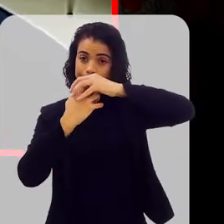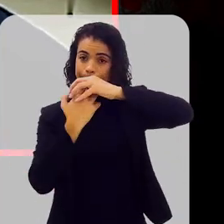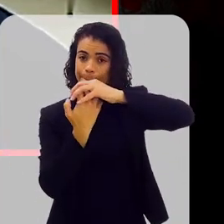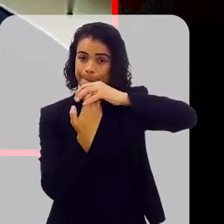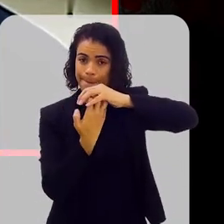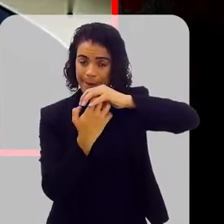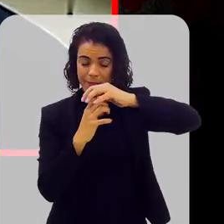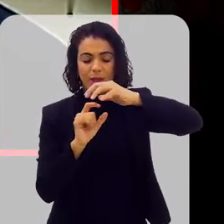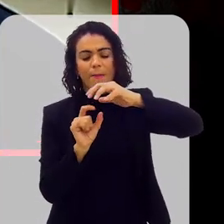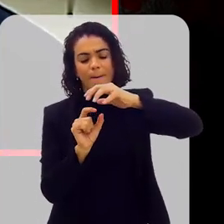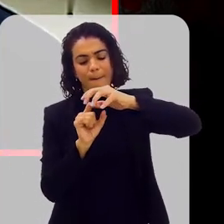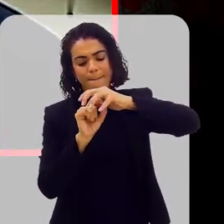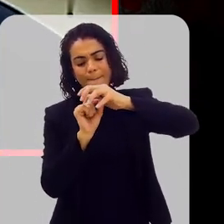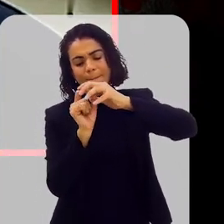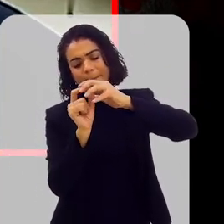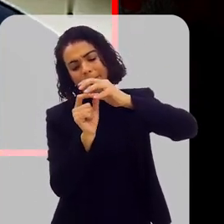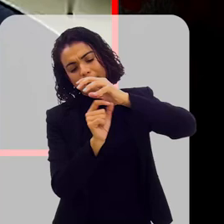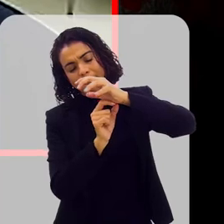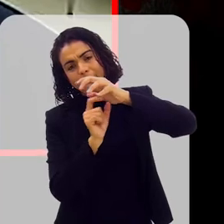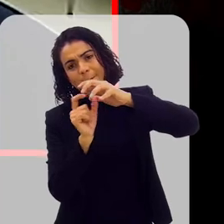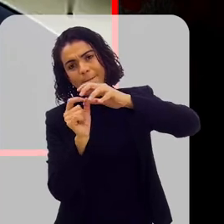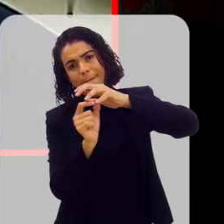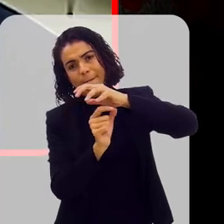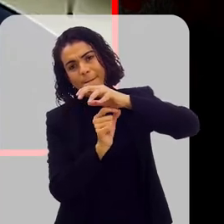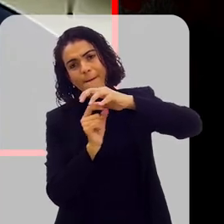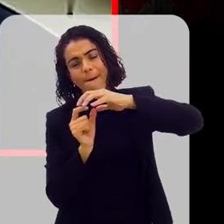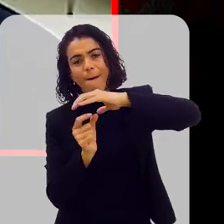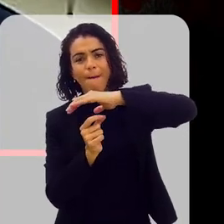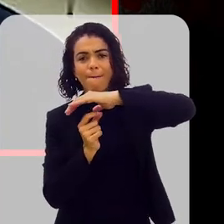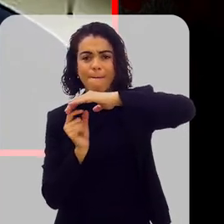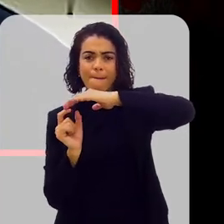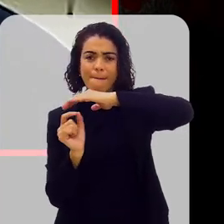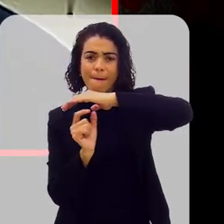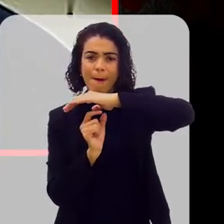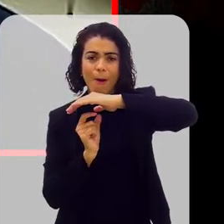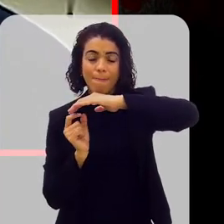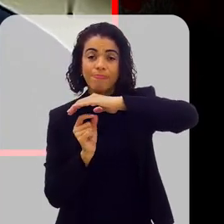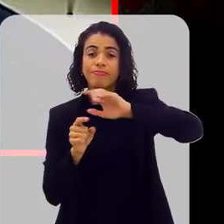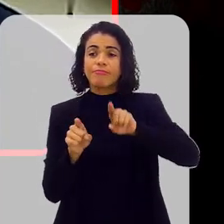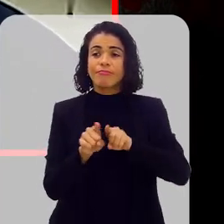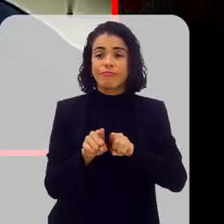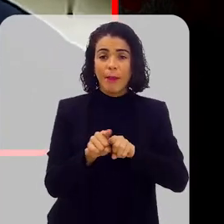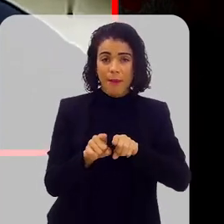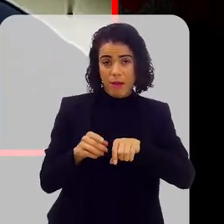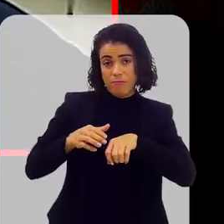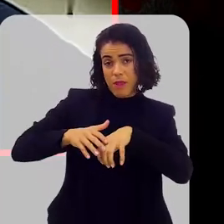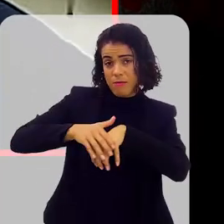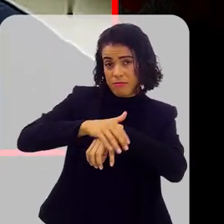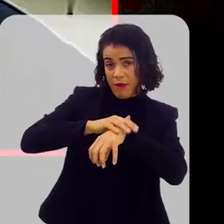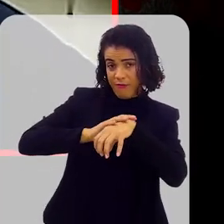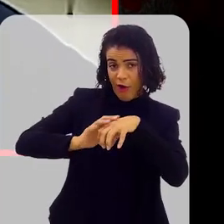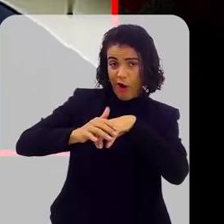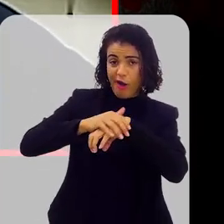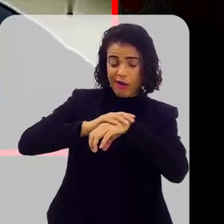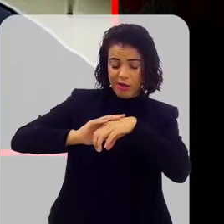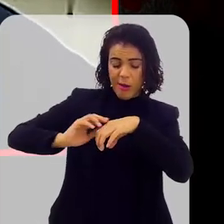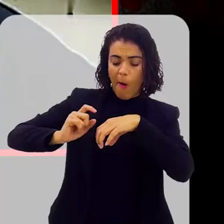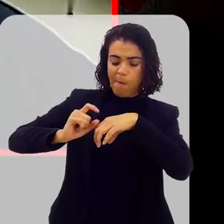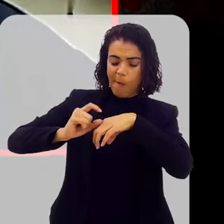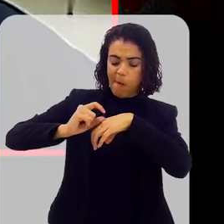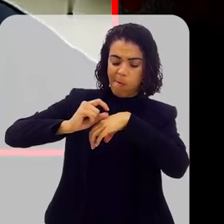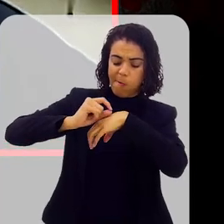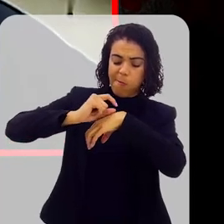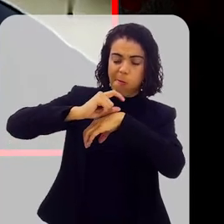tubo intestinal, que é o que pode levar à obstrução do intestino, por exemplo, ao entupimento do intestino, como ele cresce para fora